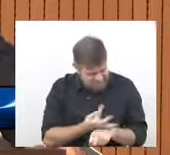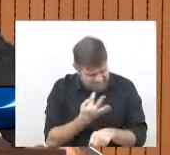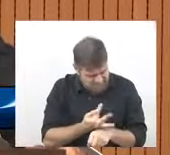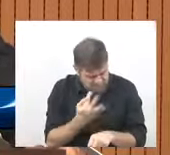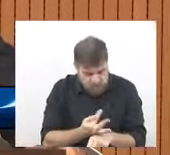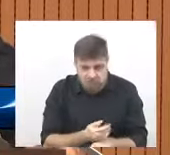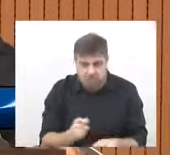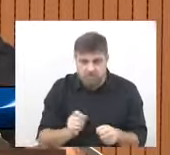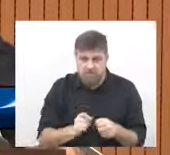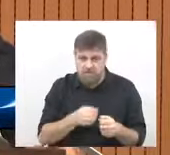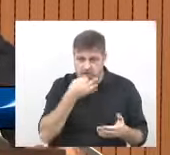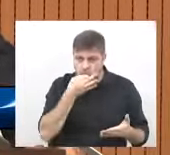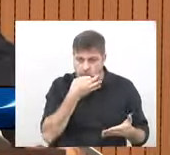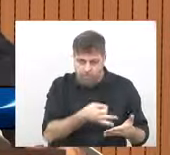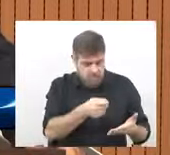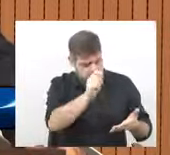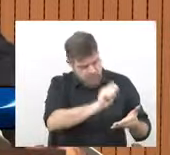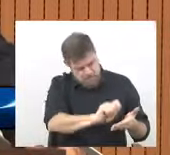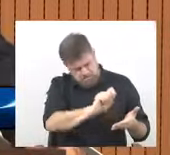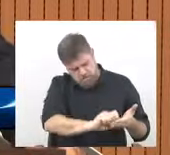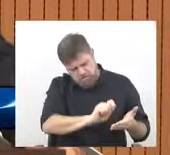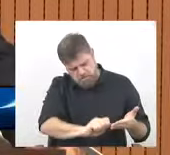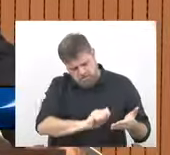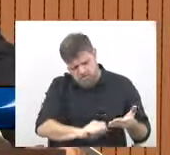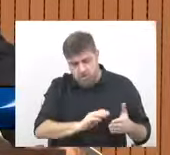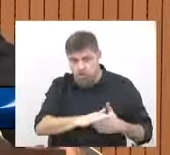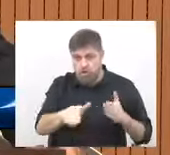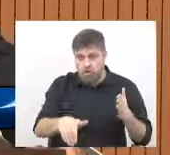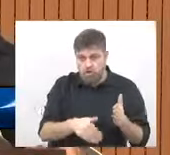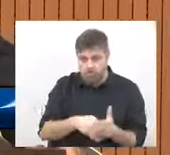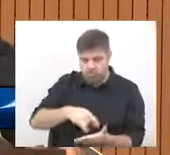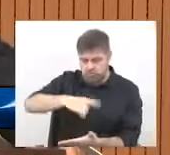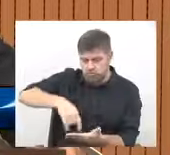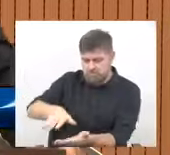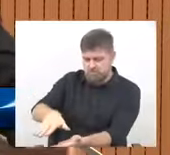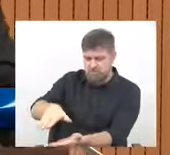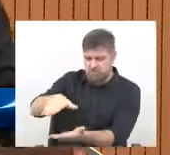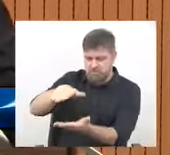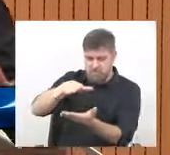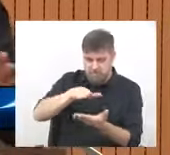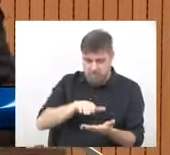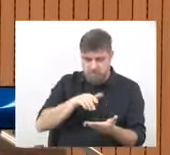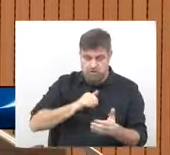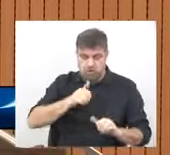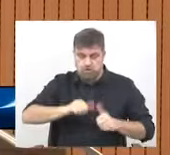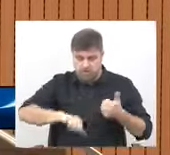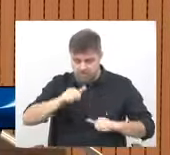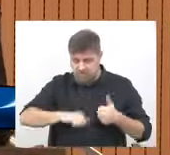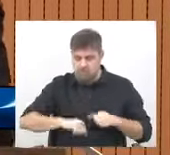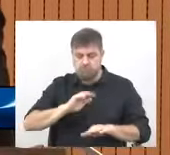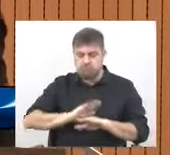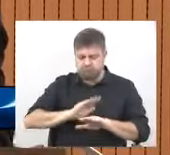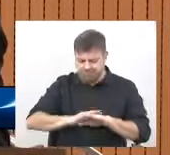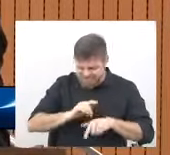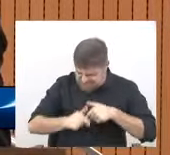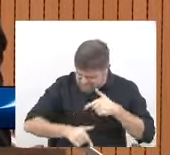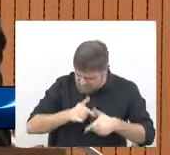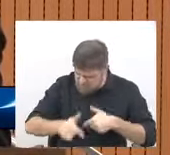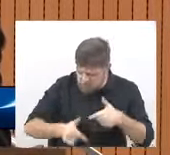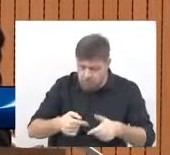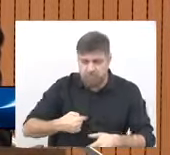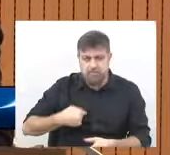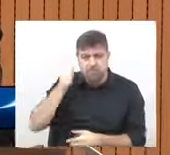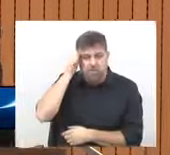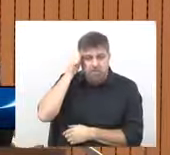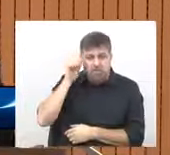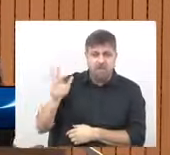exarar todos os pareceres de todos os pedidos de titulação, que são muitos. Eu imagino que